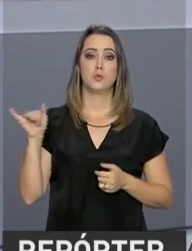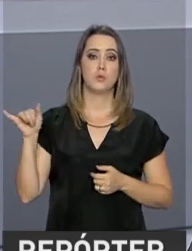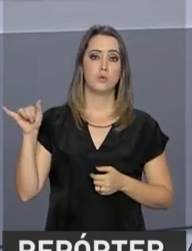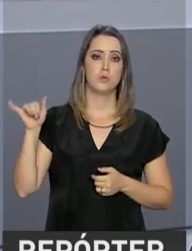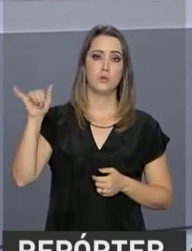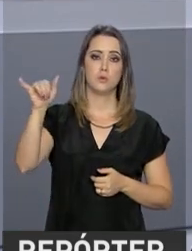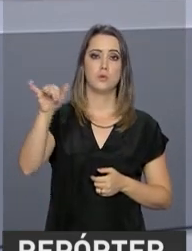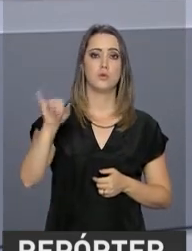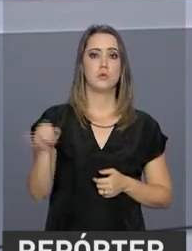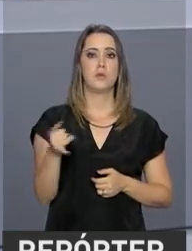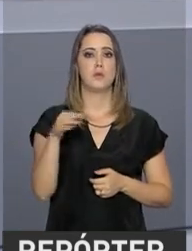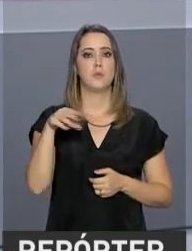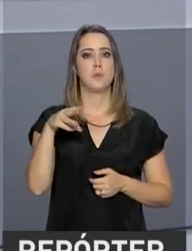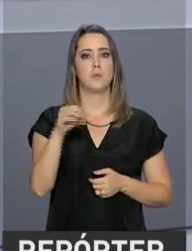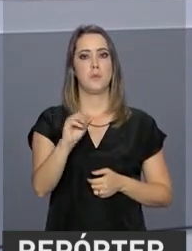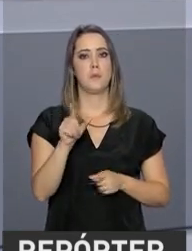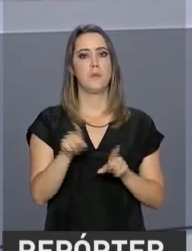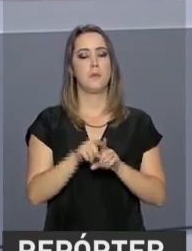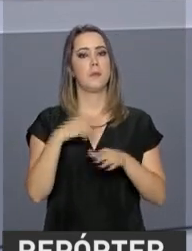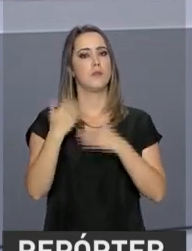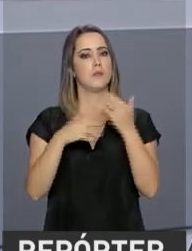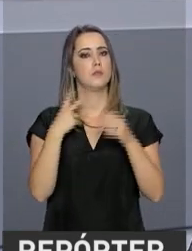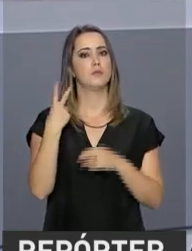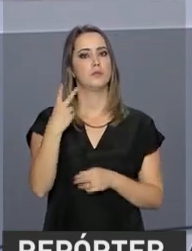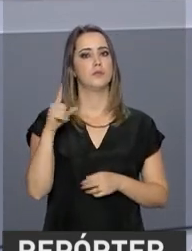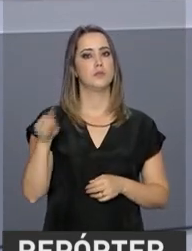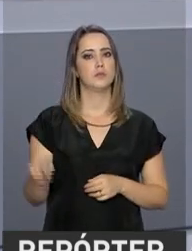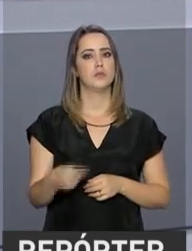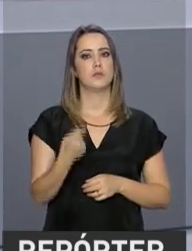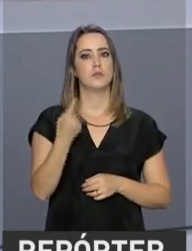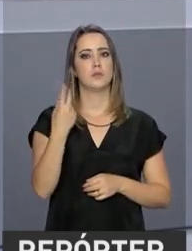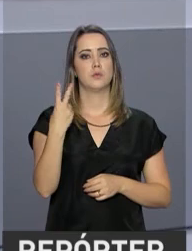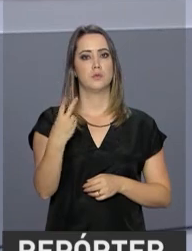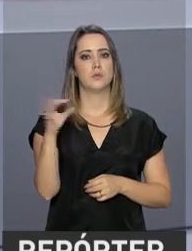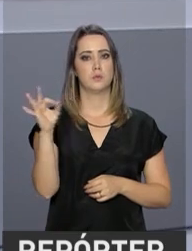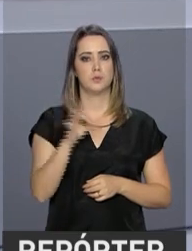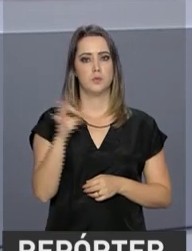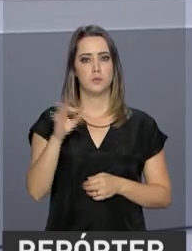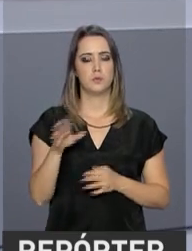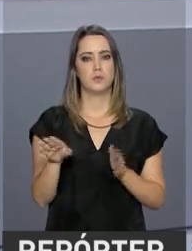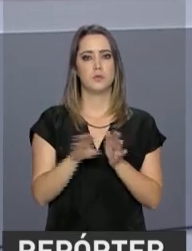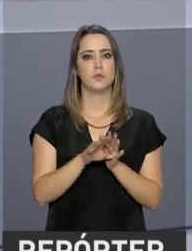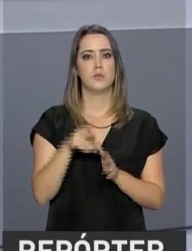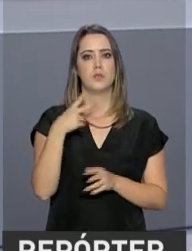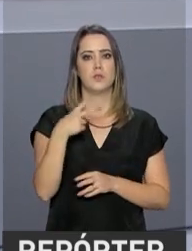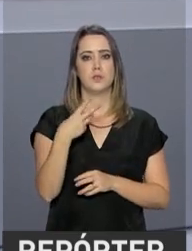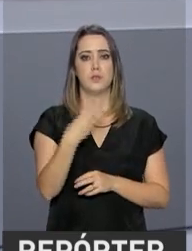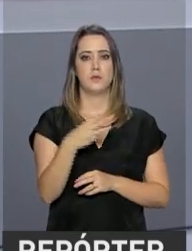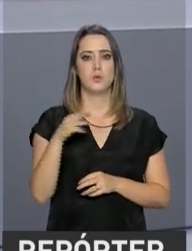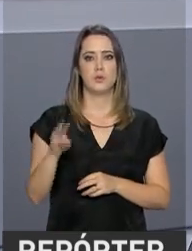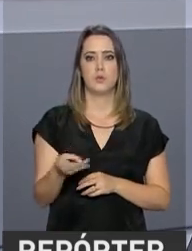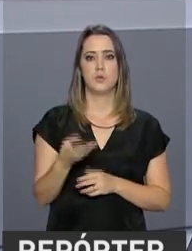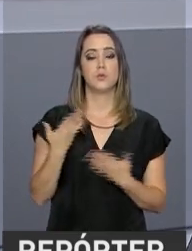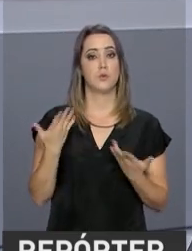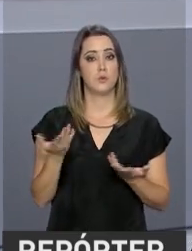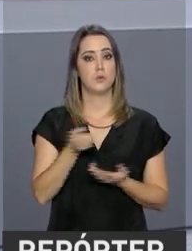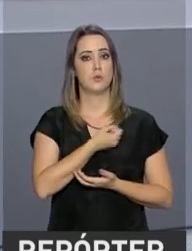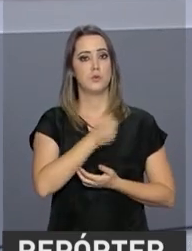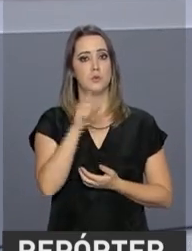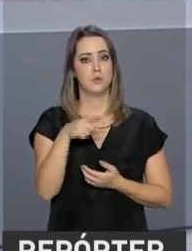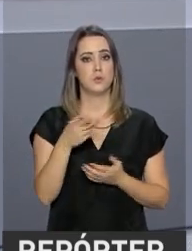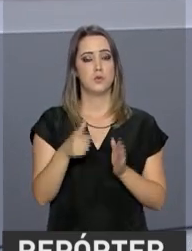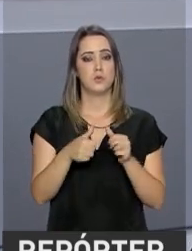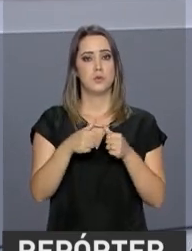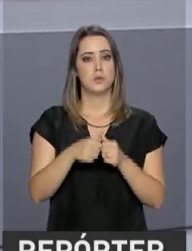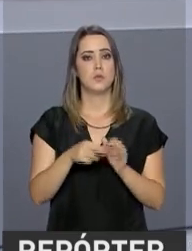transportados entre janeiro e março também aumentou 2,2 por cento e chegou a 23 milhões os dados